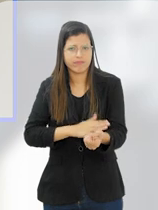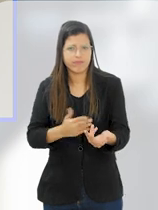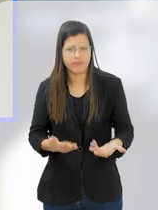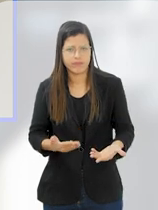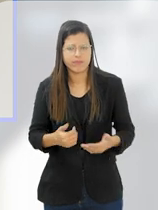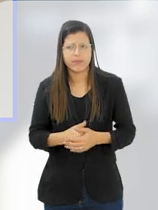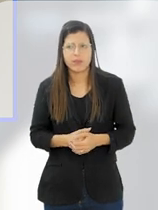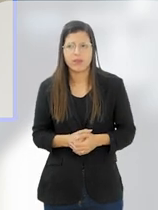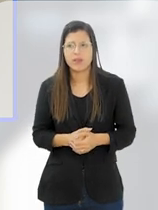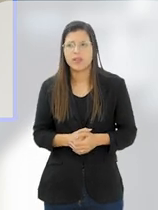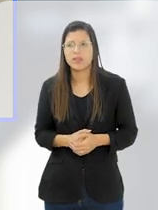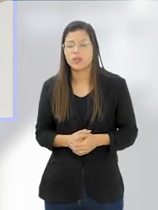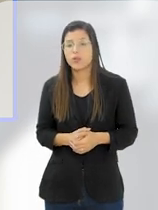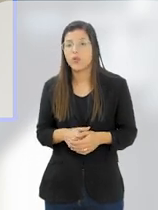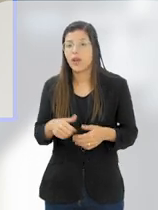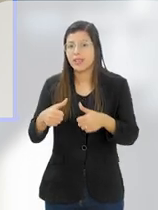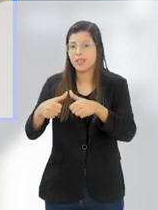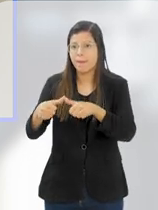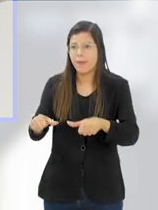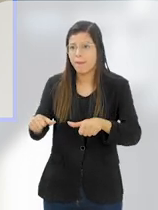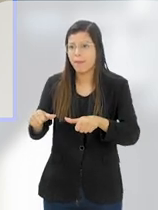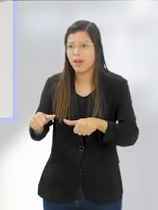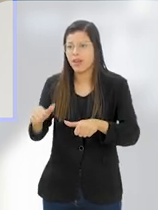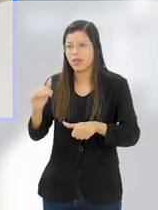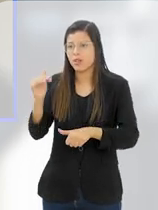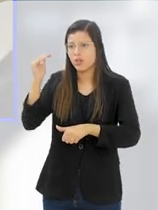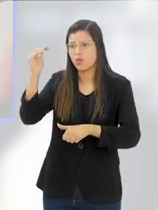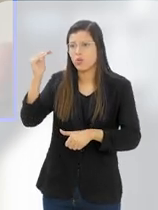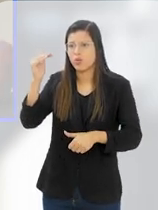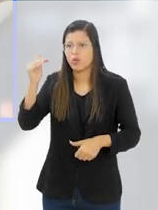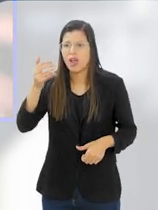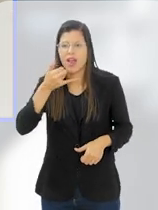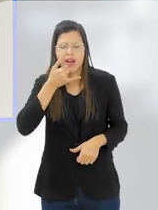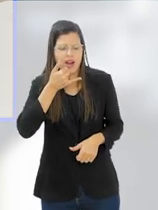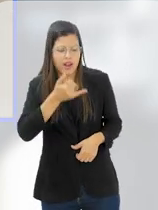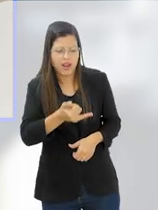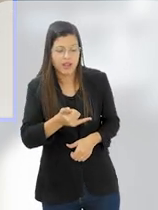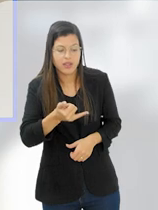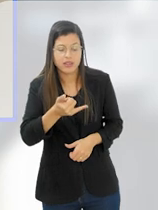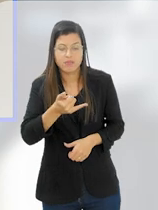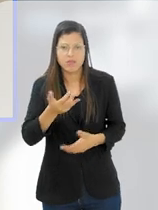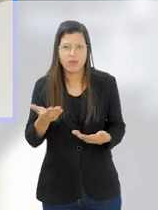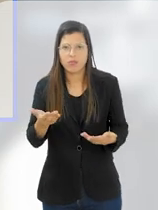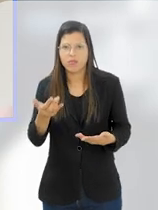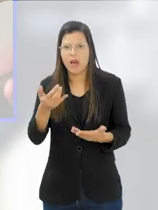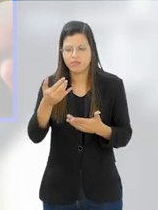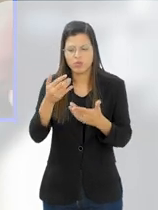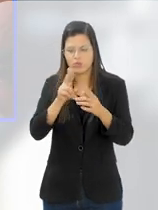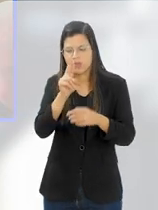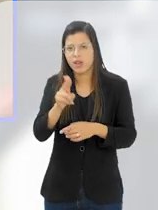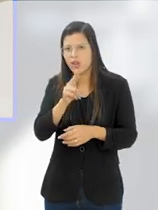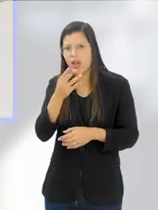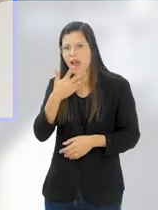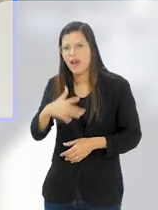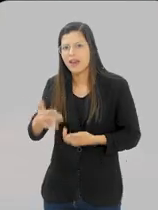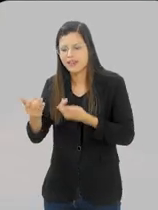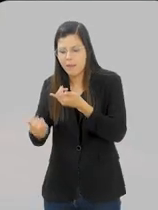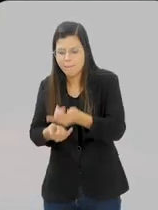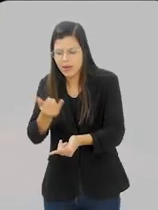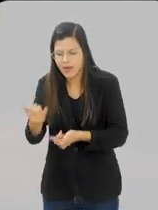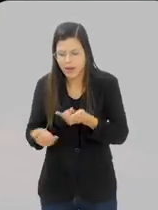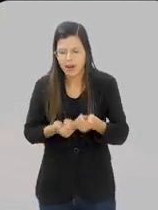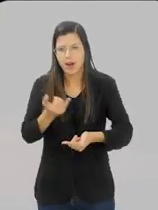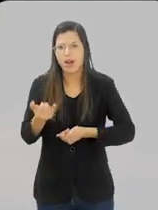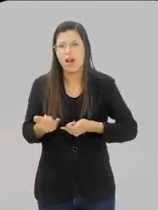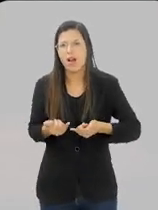excesso. E essa permanência do adulto faz com que isso. Você está com a criança brincando do teu lado. Pai, olha aqui o desenho que eu fiz. Pai, olha o que eu consegui fazer. E o